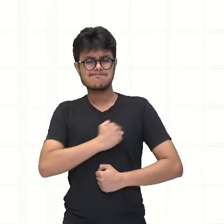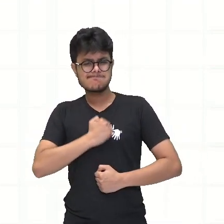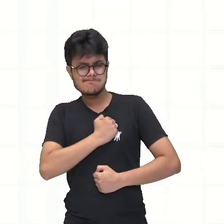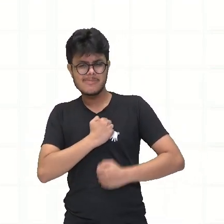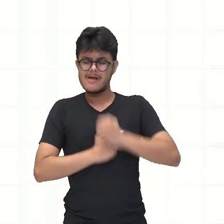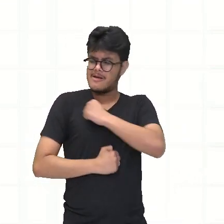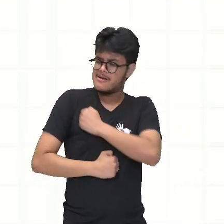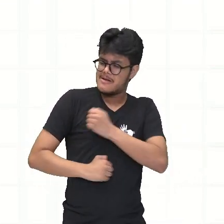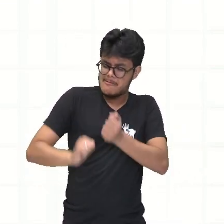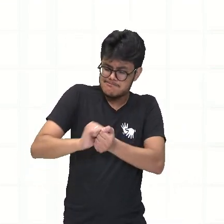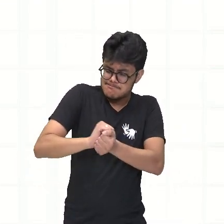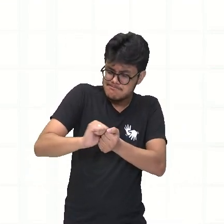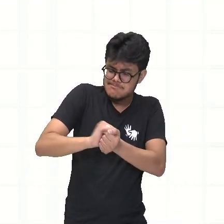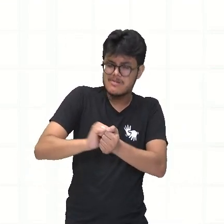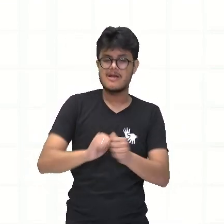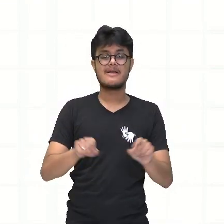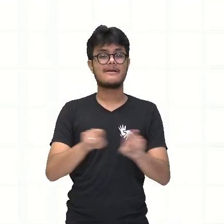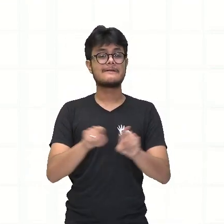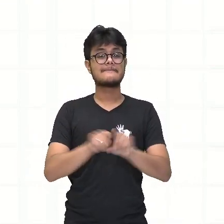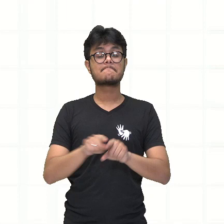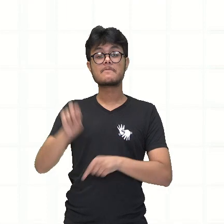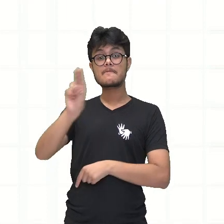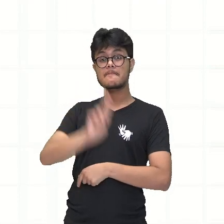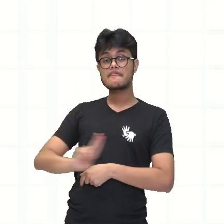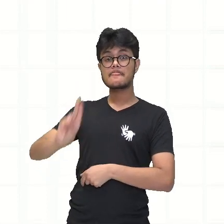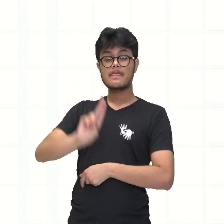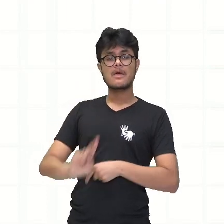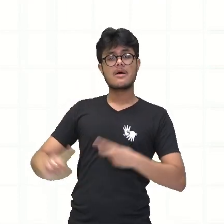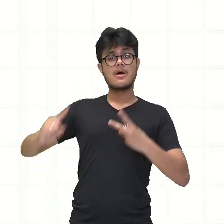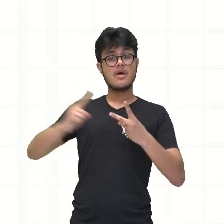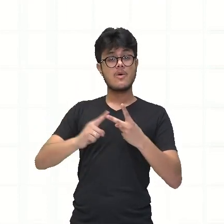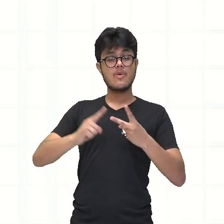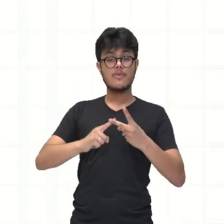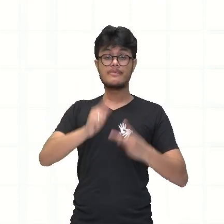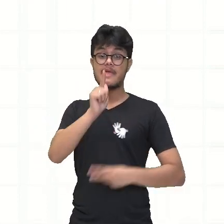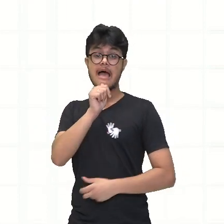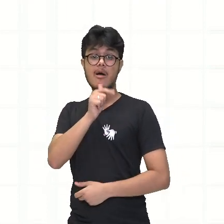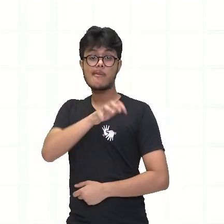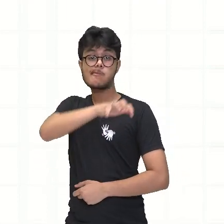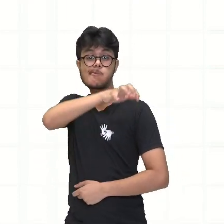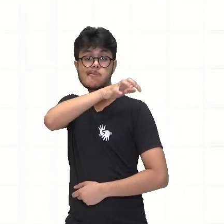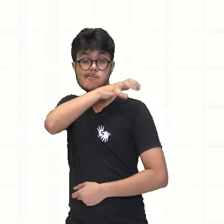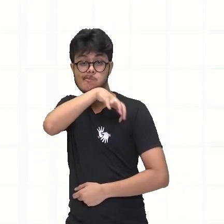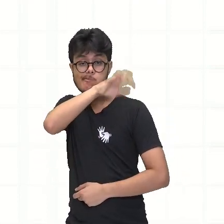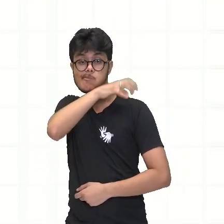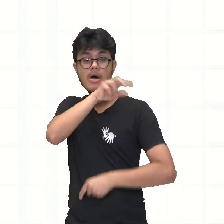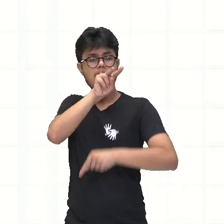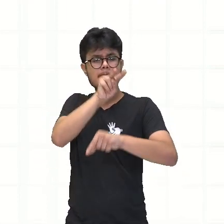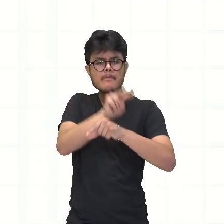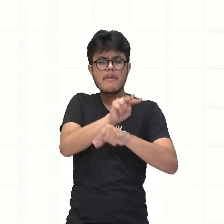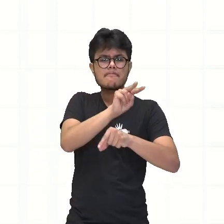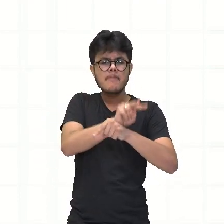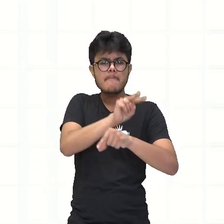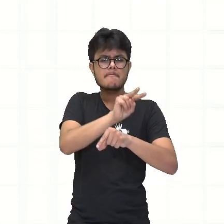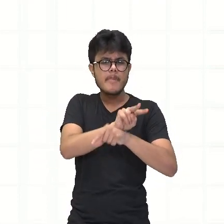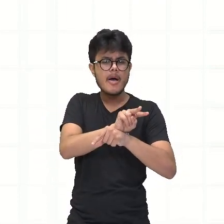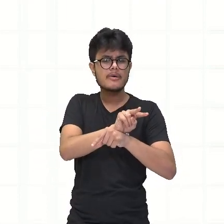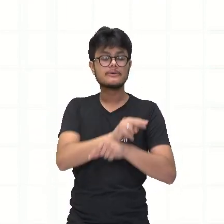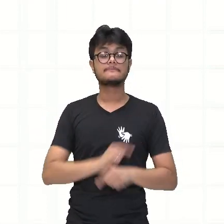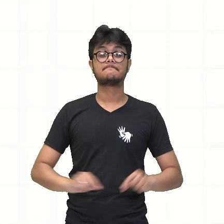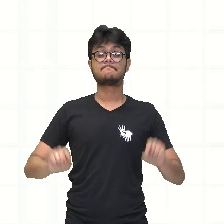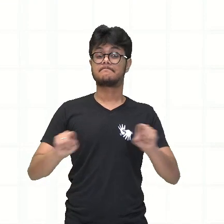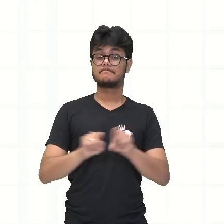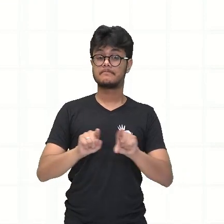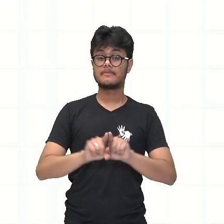dos ecossistemas para a criação de animais e sobrevivência dos animais aquáticos e